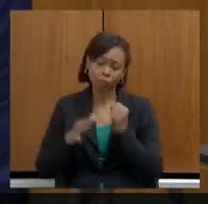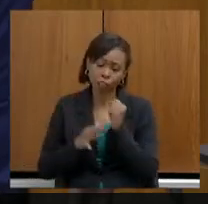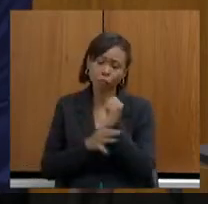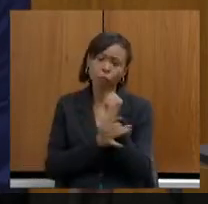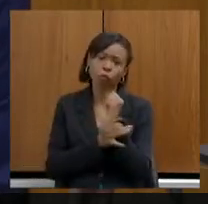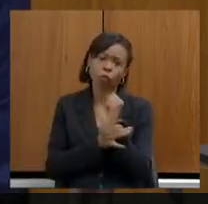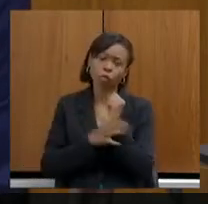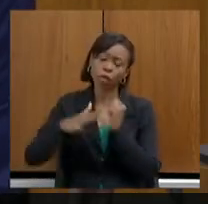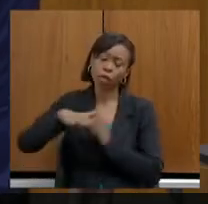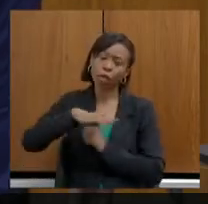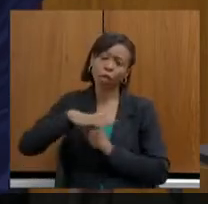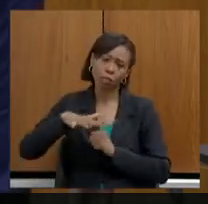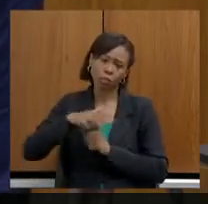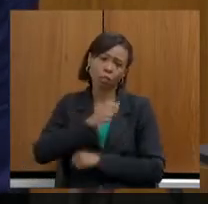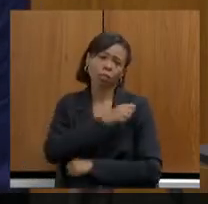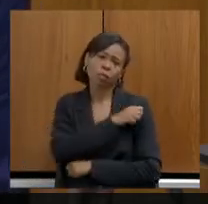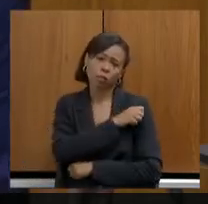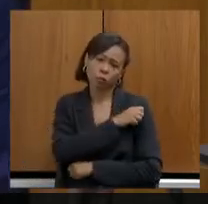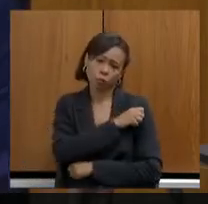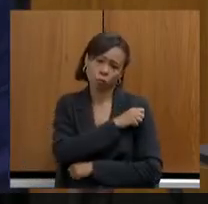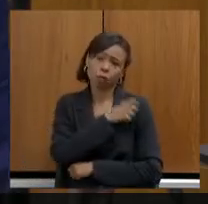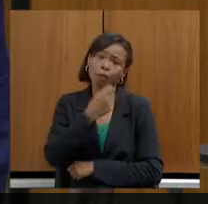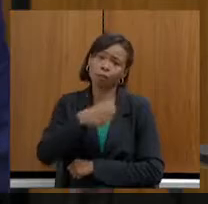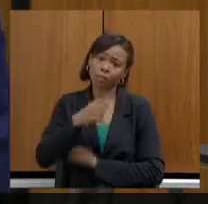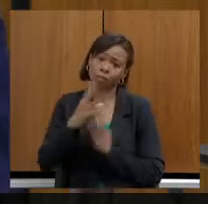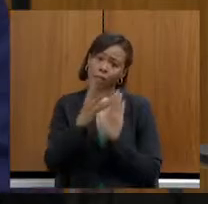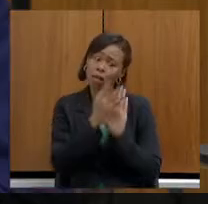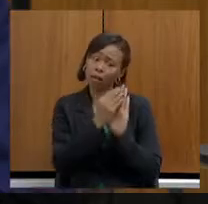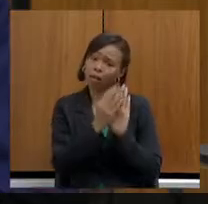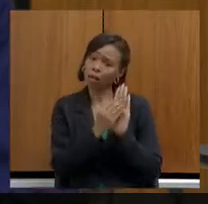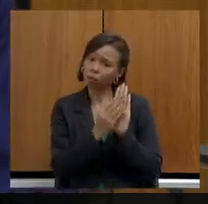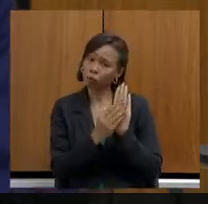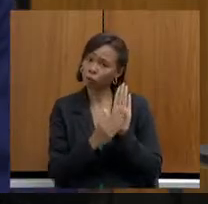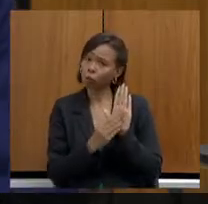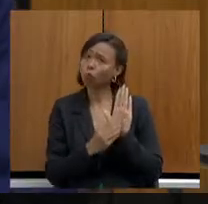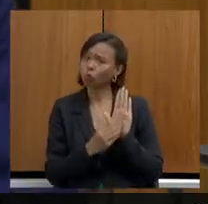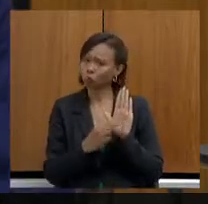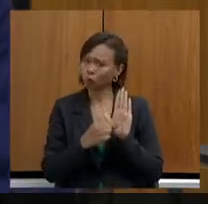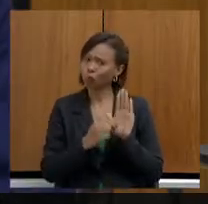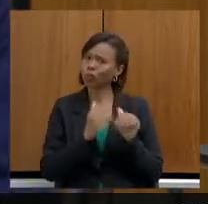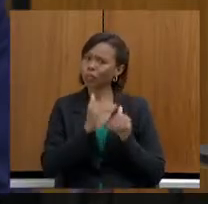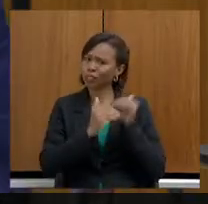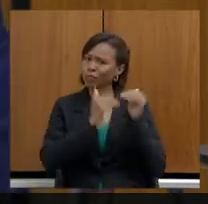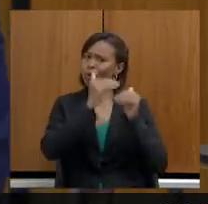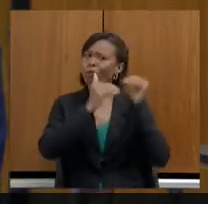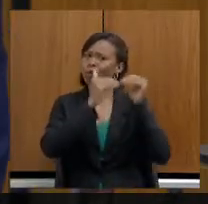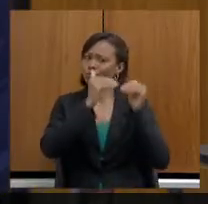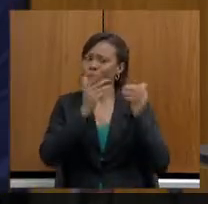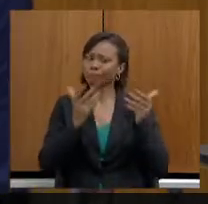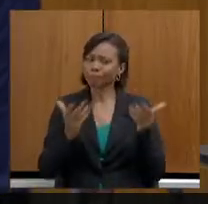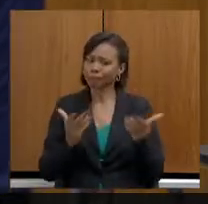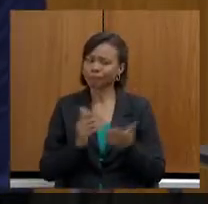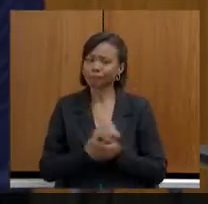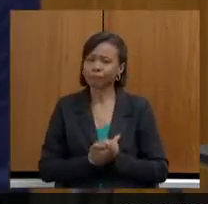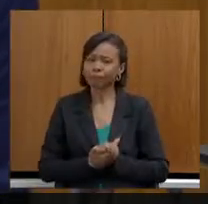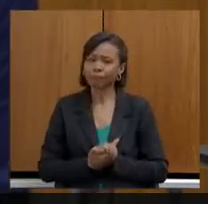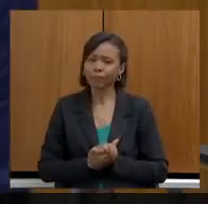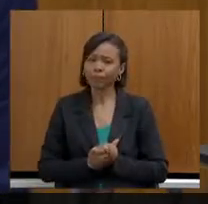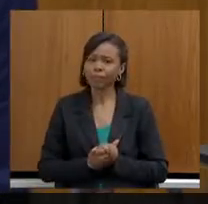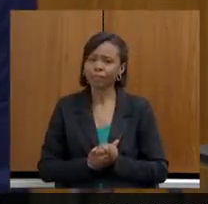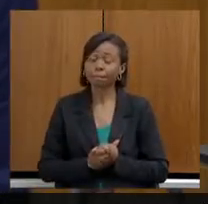que os nossos alunos terão conteúdos assimilados Então nesse sentido a